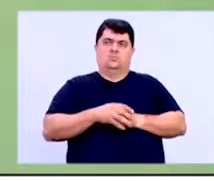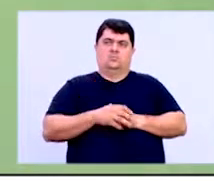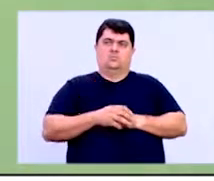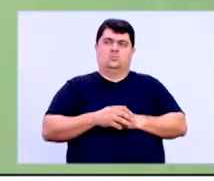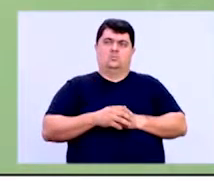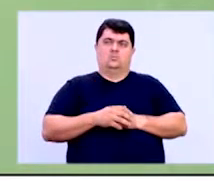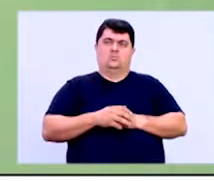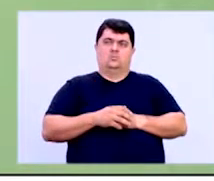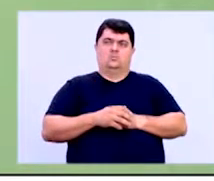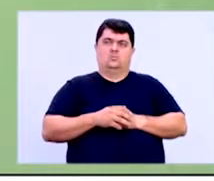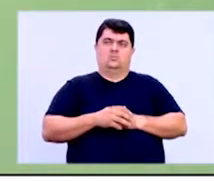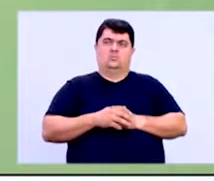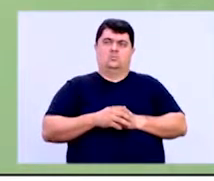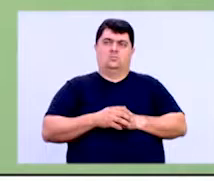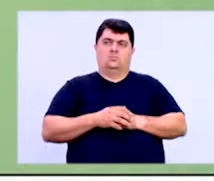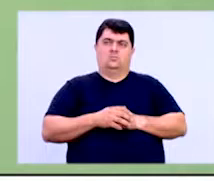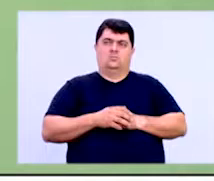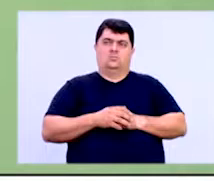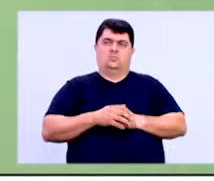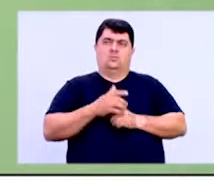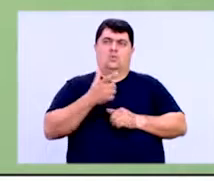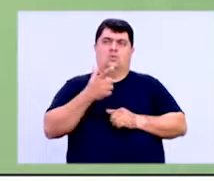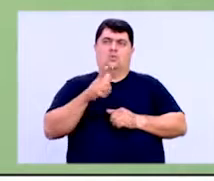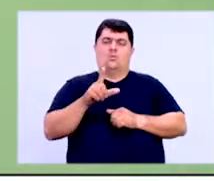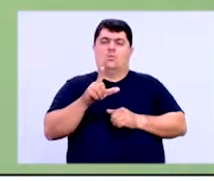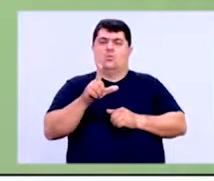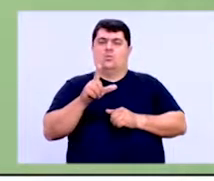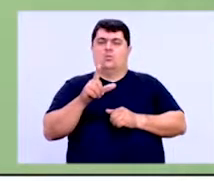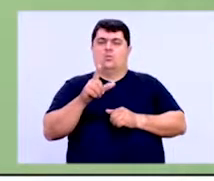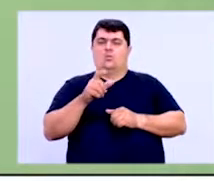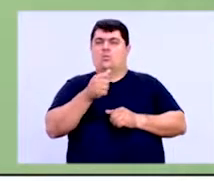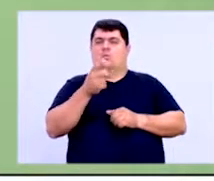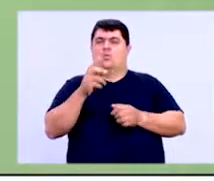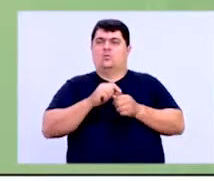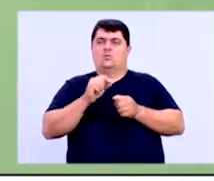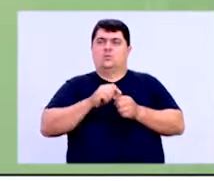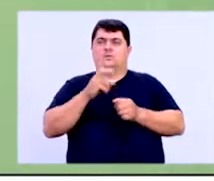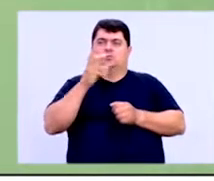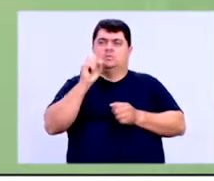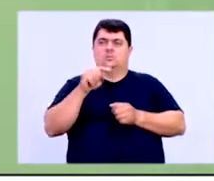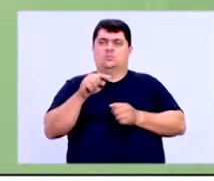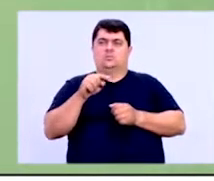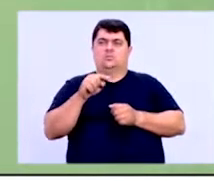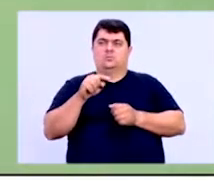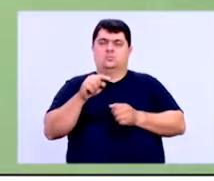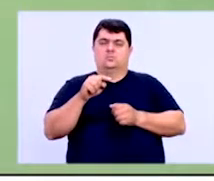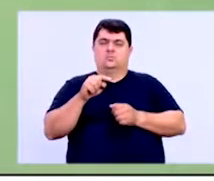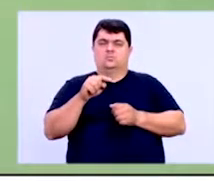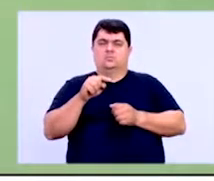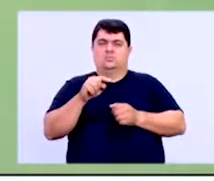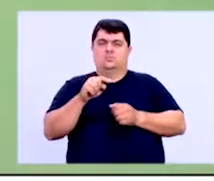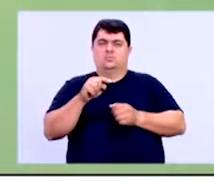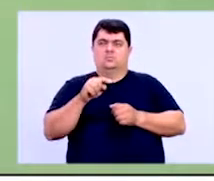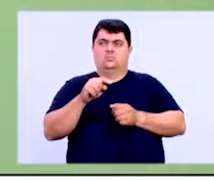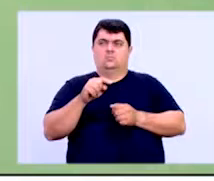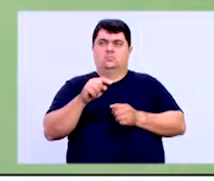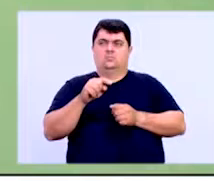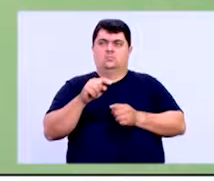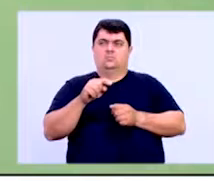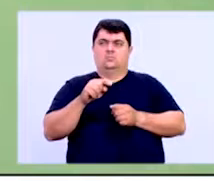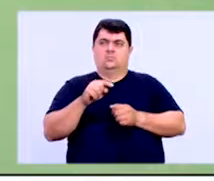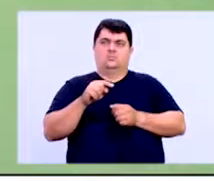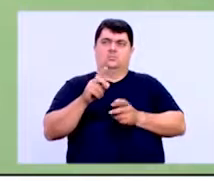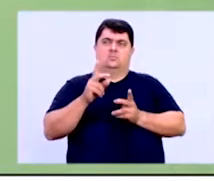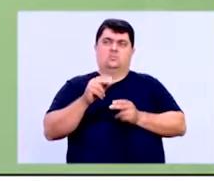310 mil, né? Qual era o valor, qual foi a quantidade produzida? 5 mil. 310 dividido por